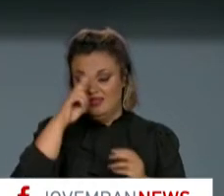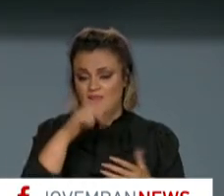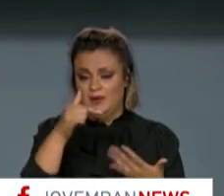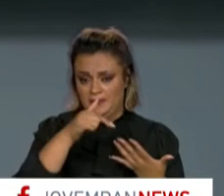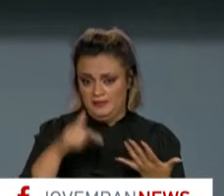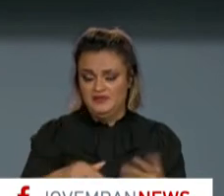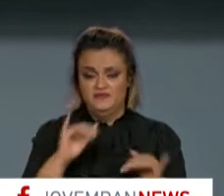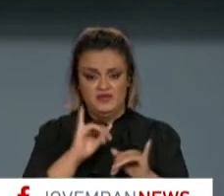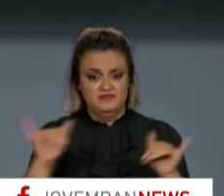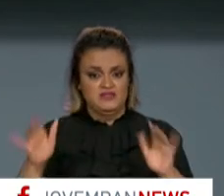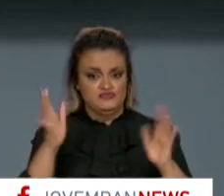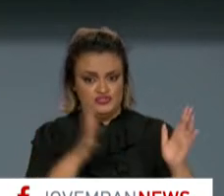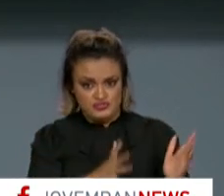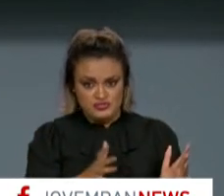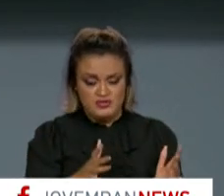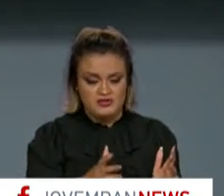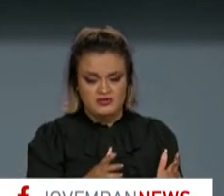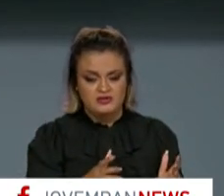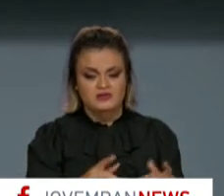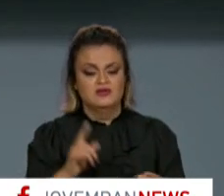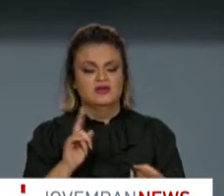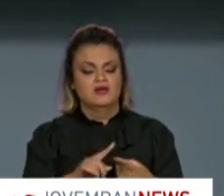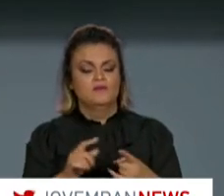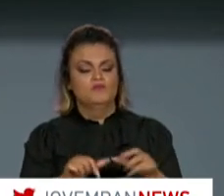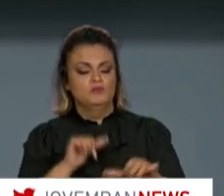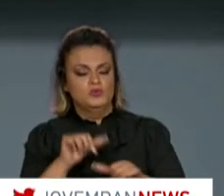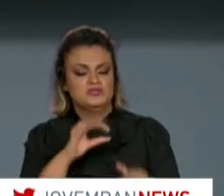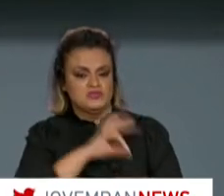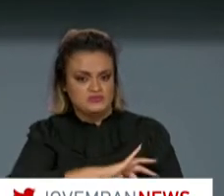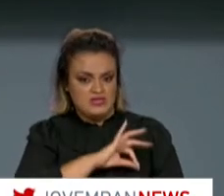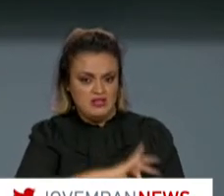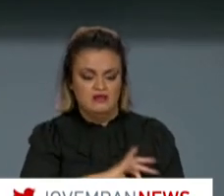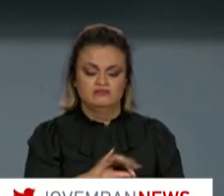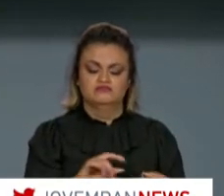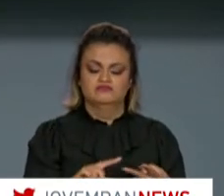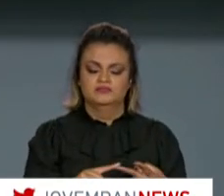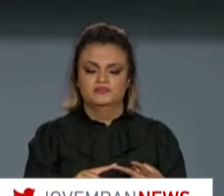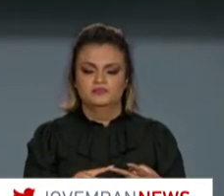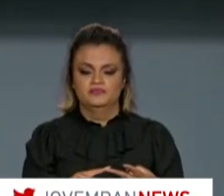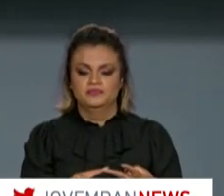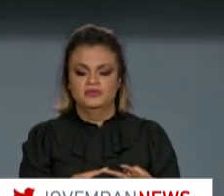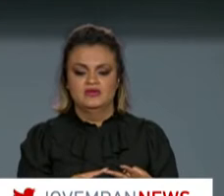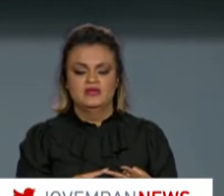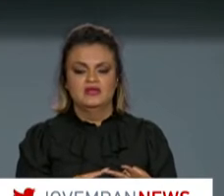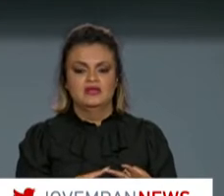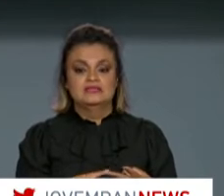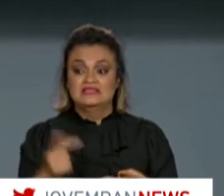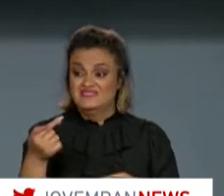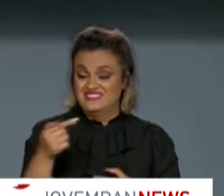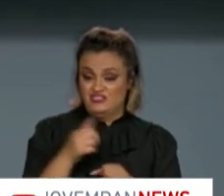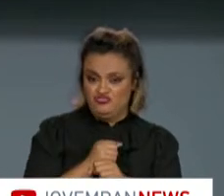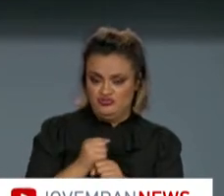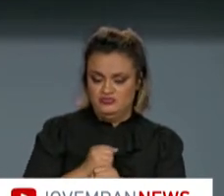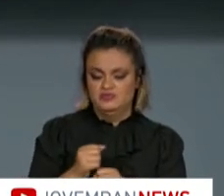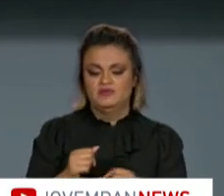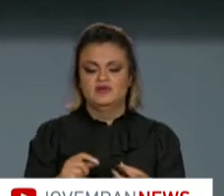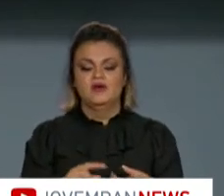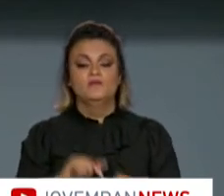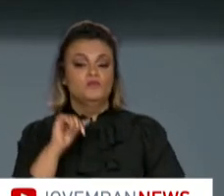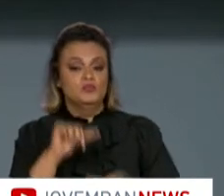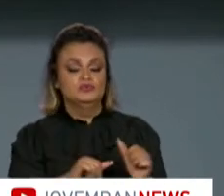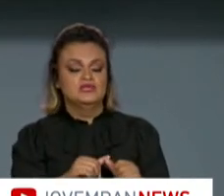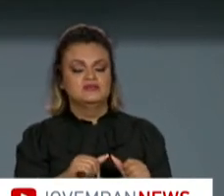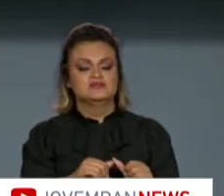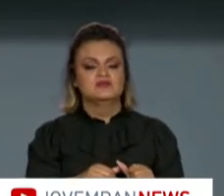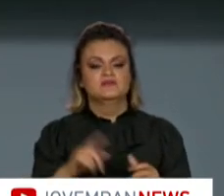que já foram anunciados. Reajuste do salário mínimo acima da inflação, depois de 7 anos, reajuste